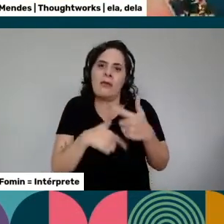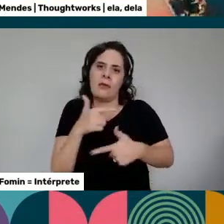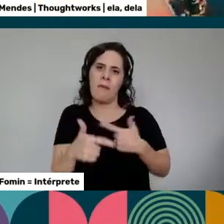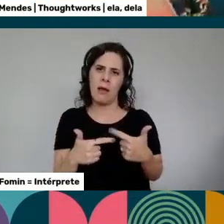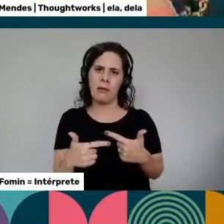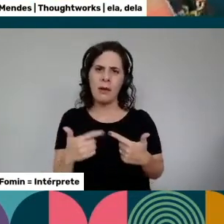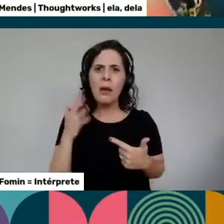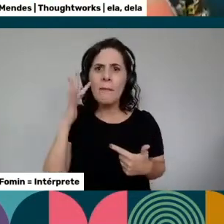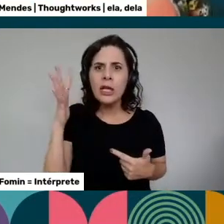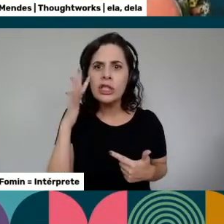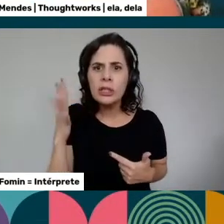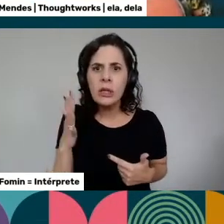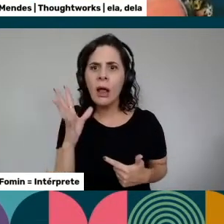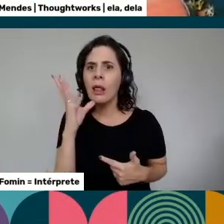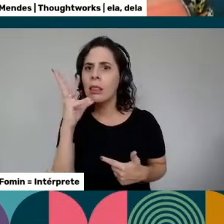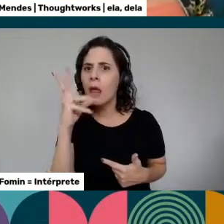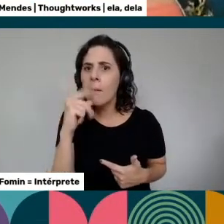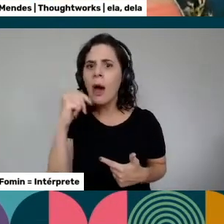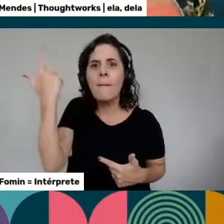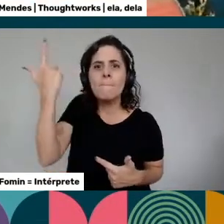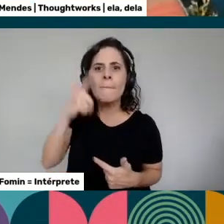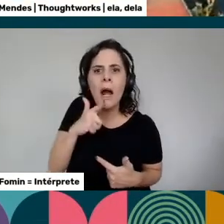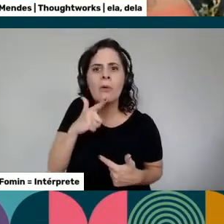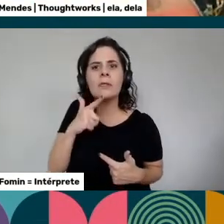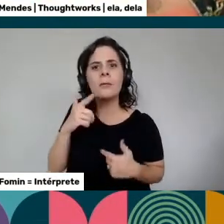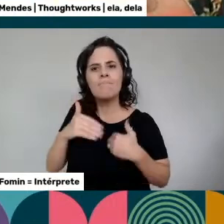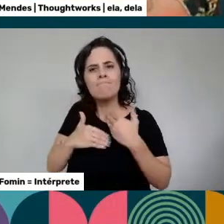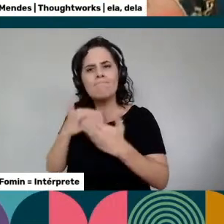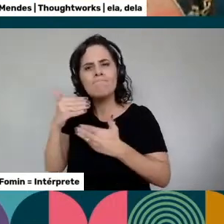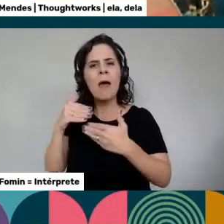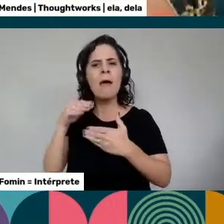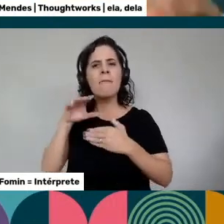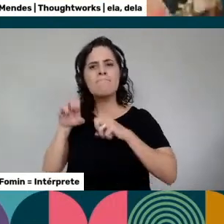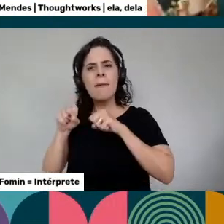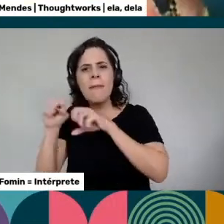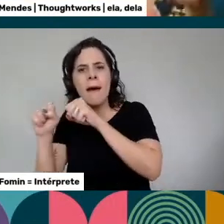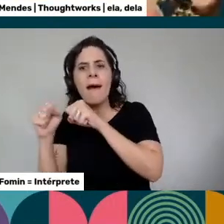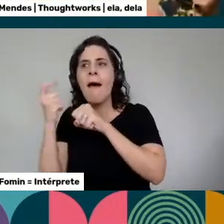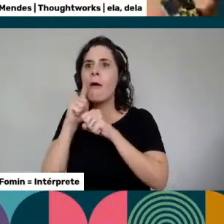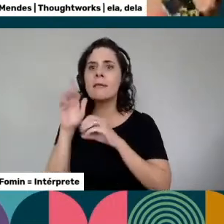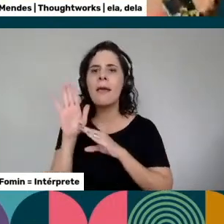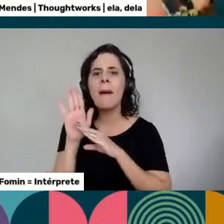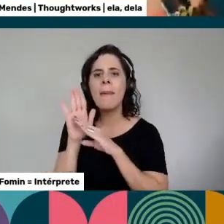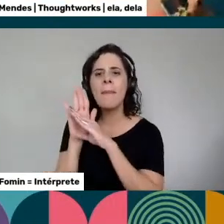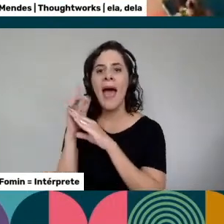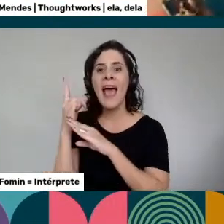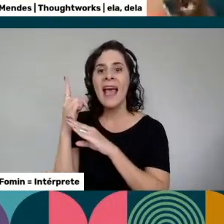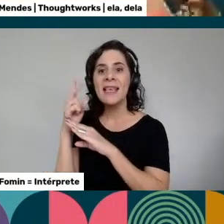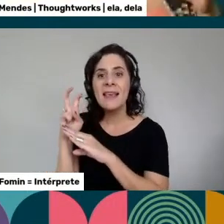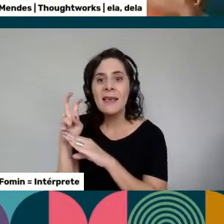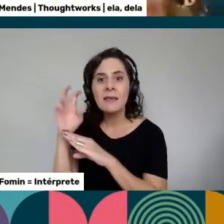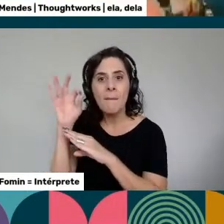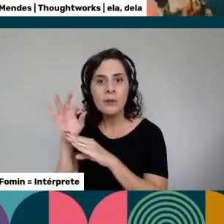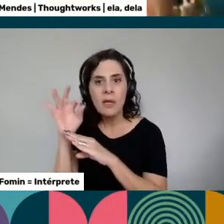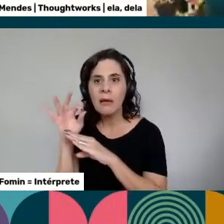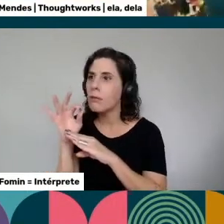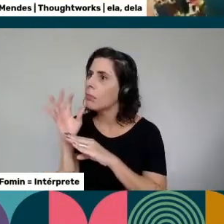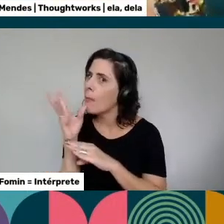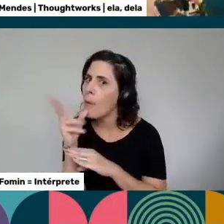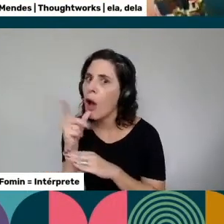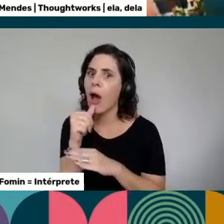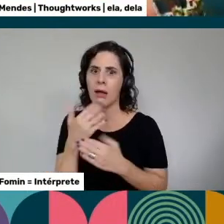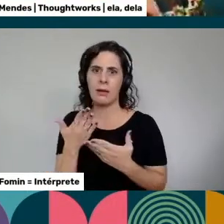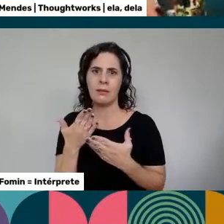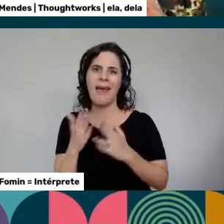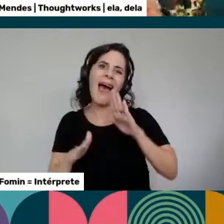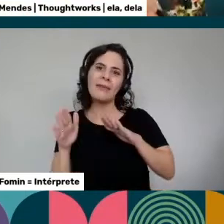gente conseguir alcançar, né, um avanço de 15% na participação de qualquer grupo subrepresentado. E aí as